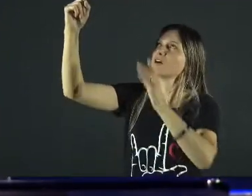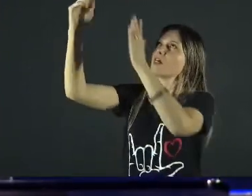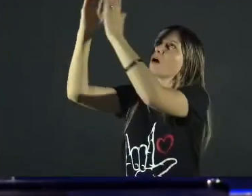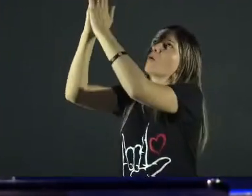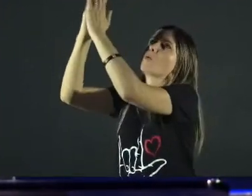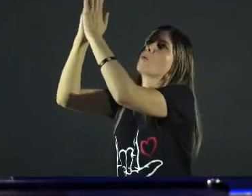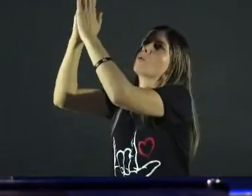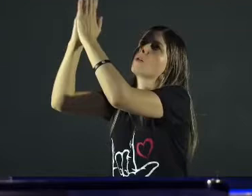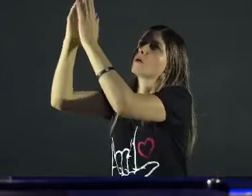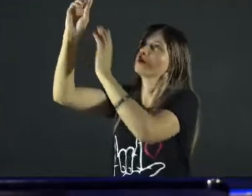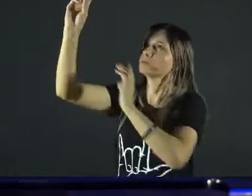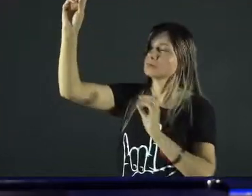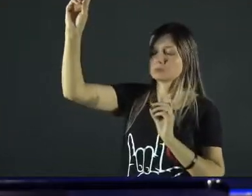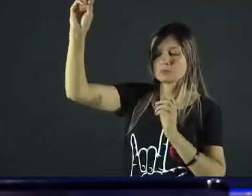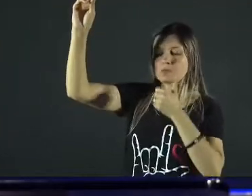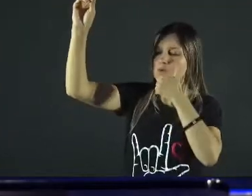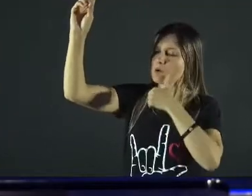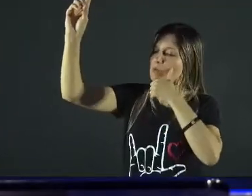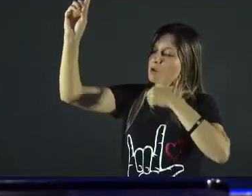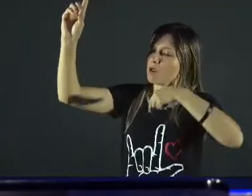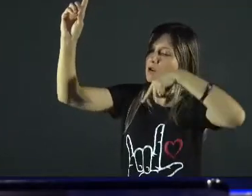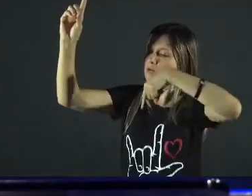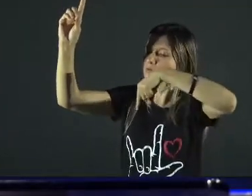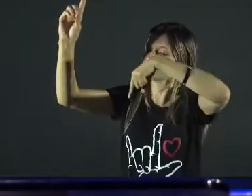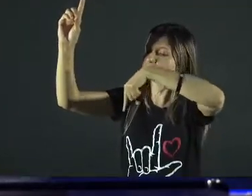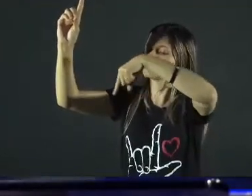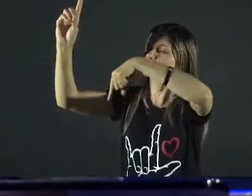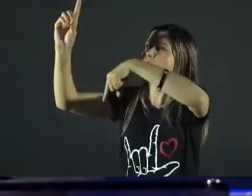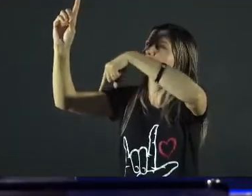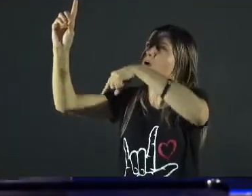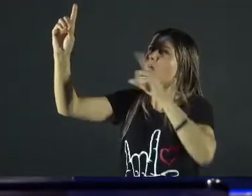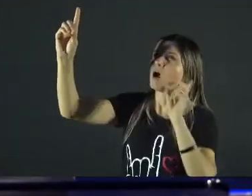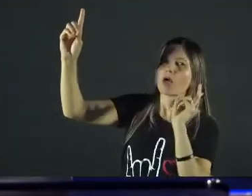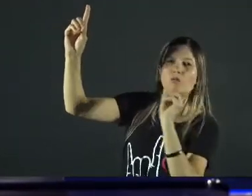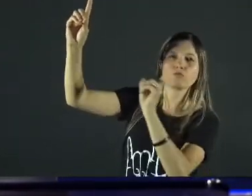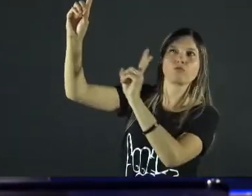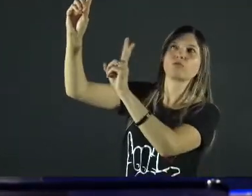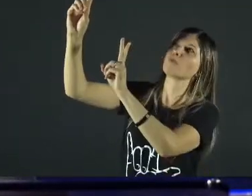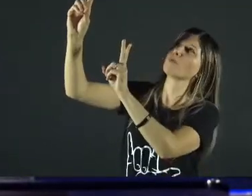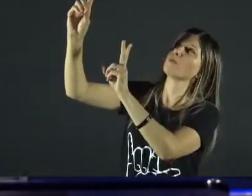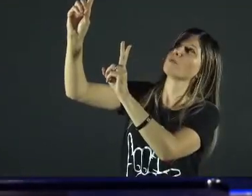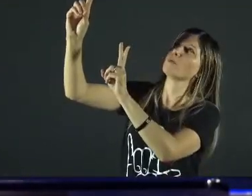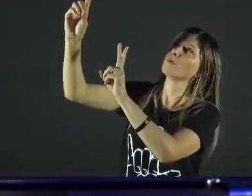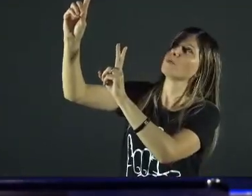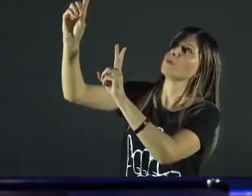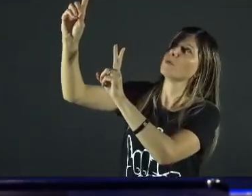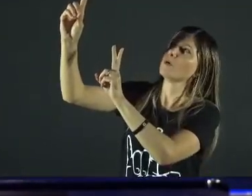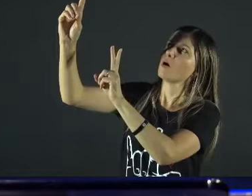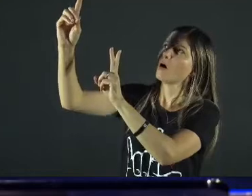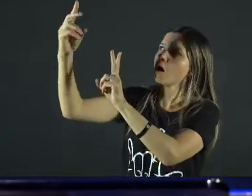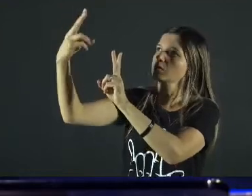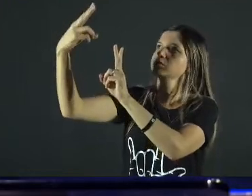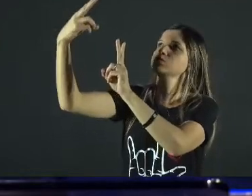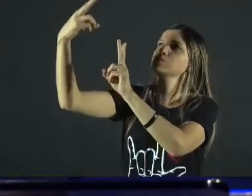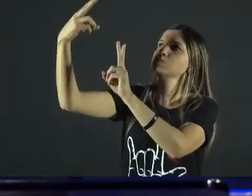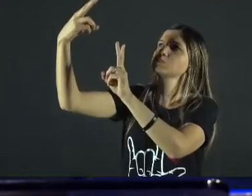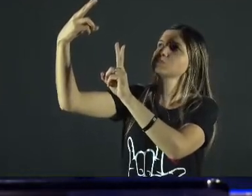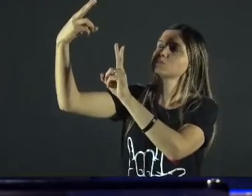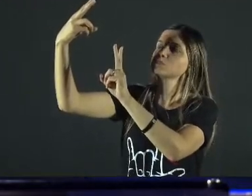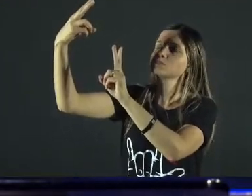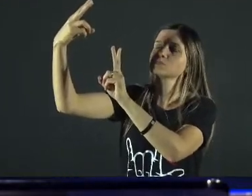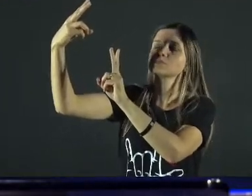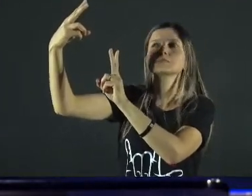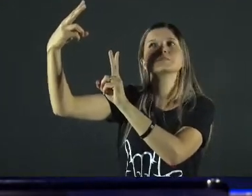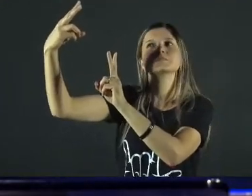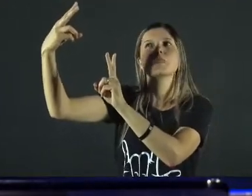Pai, aleluia. E de longe, ele avistou aquela mulher, e ele disse